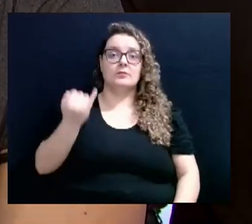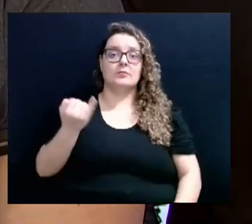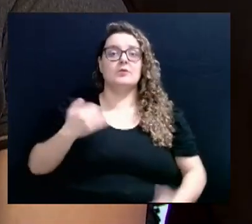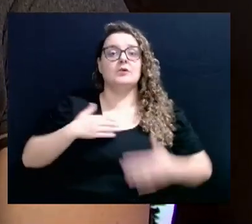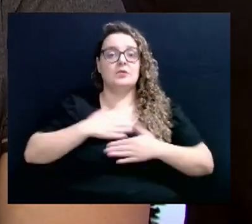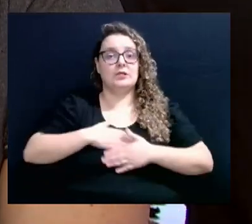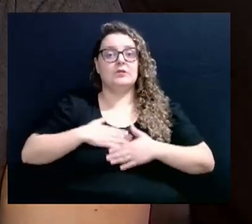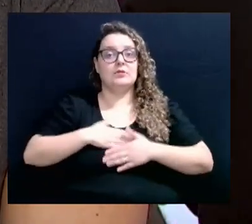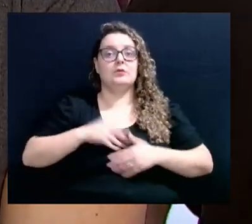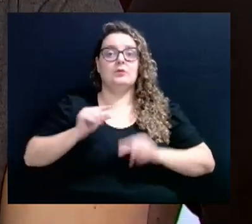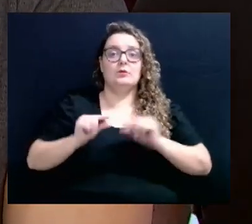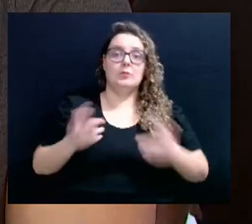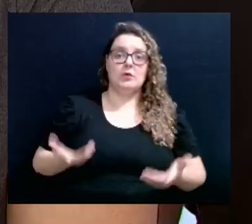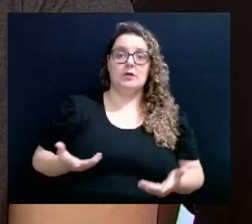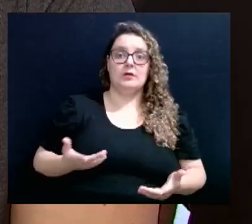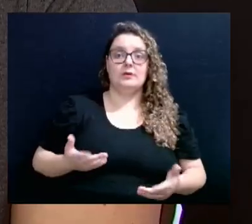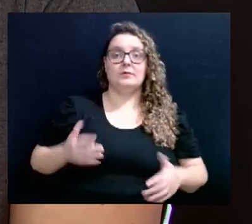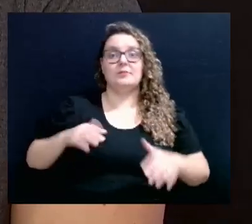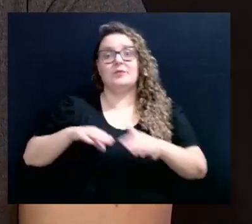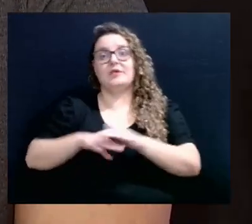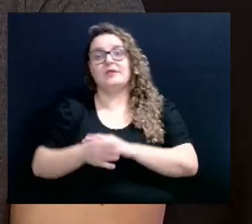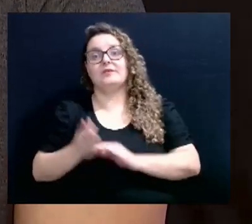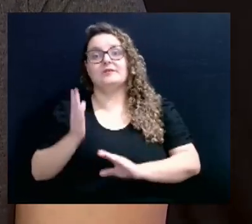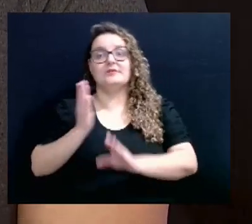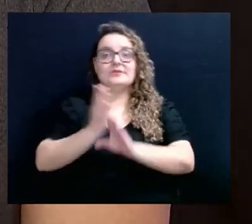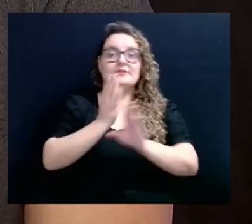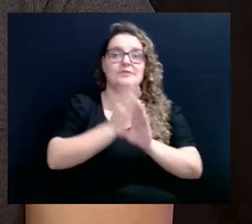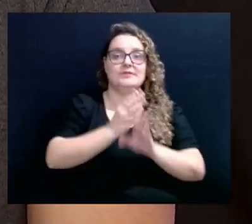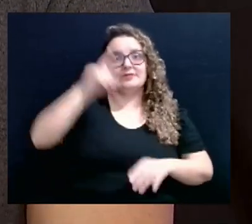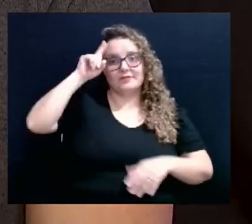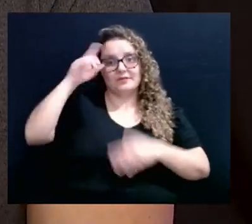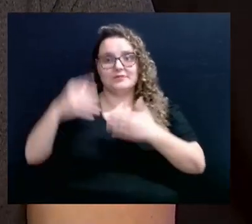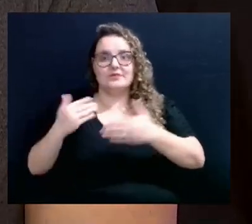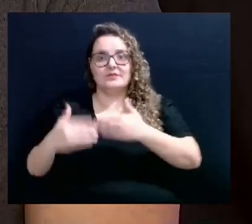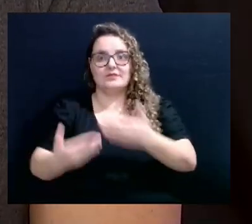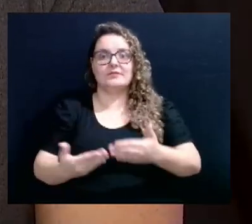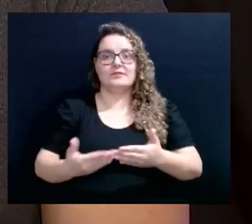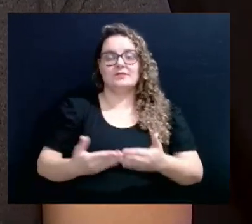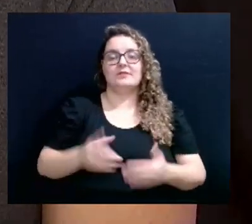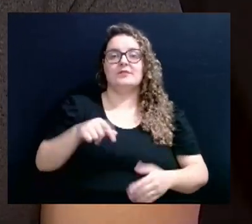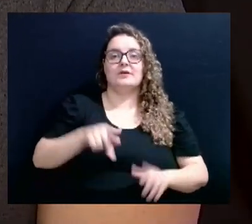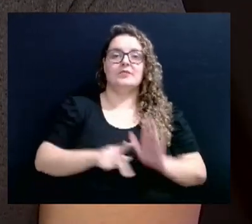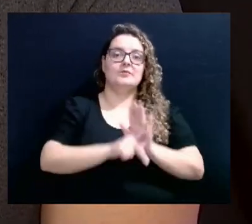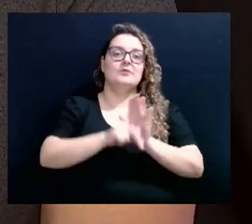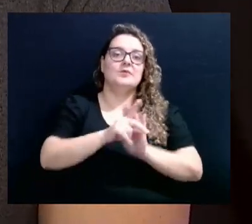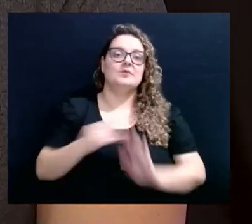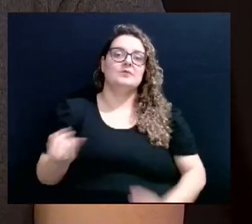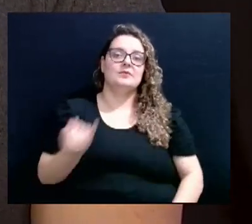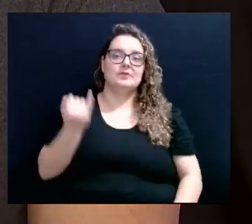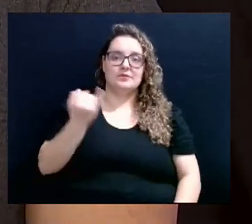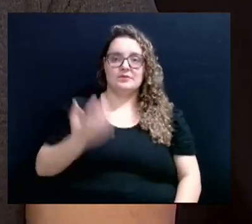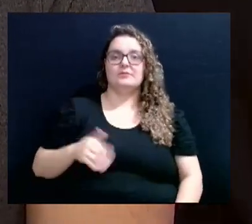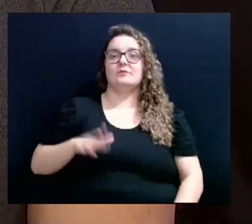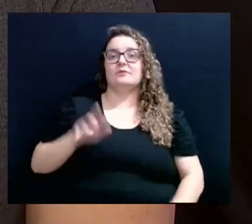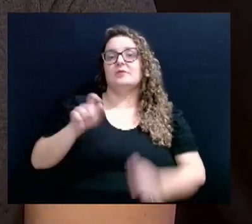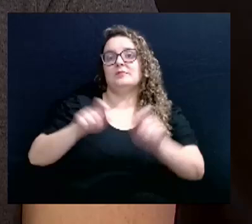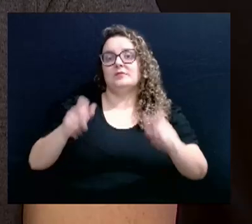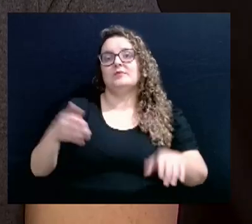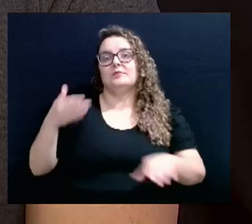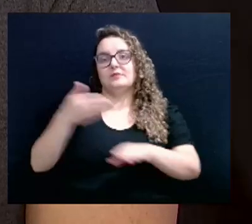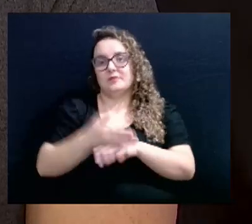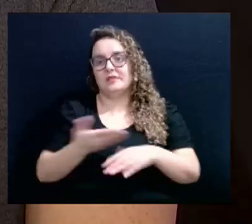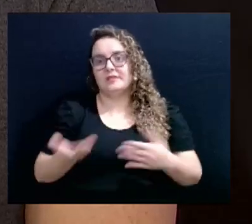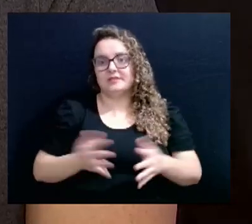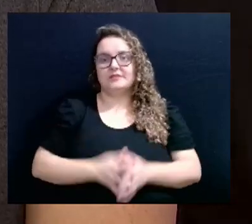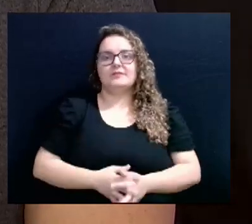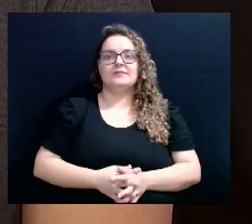não costuma assim, encontrar no dia a dia. Então, é um projeto importante, cada vez com mais pessoas participando. É o 3º ano já que